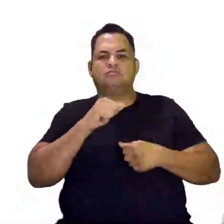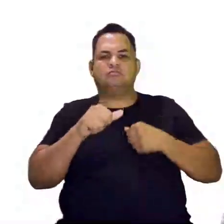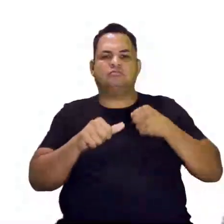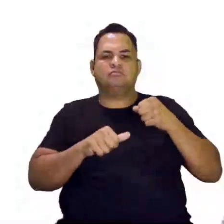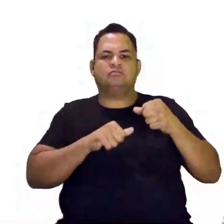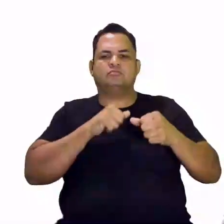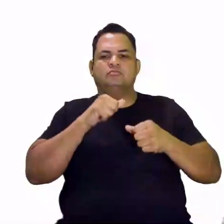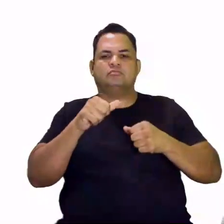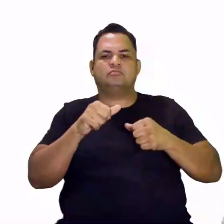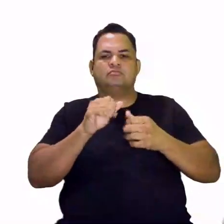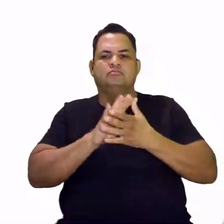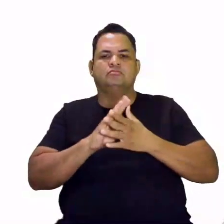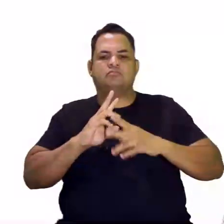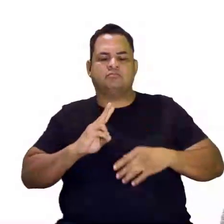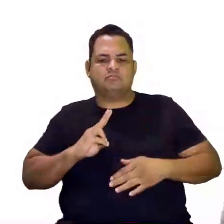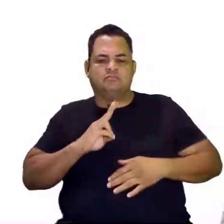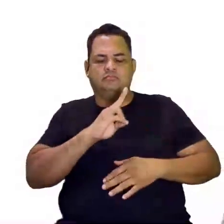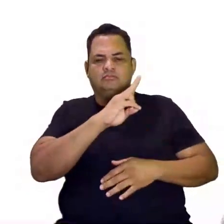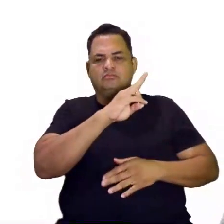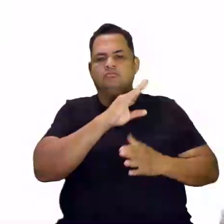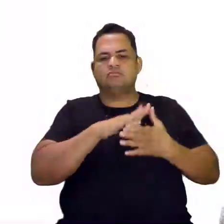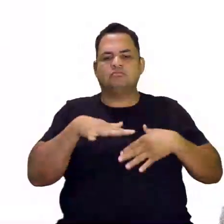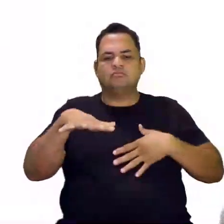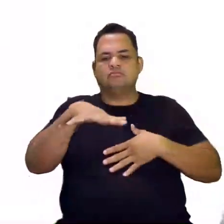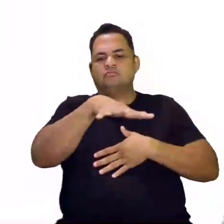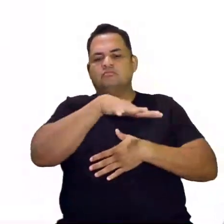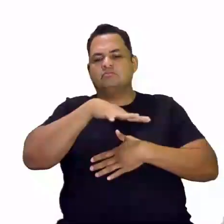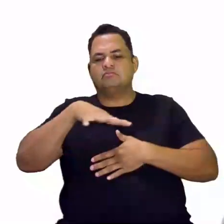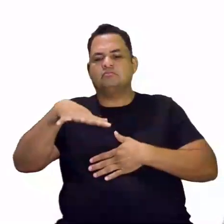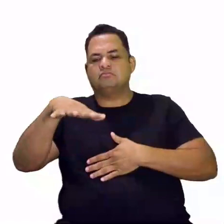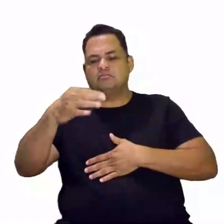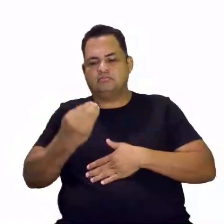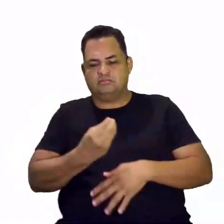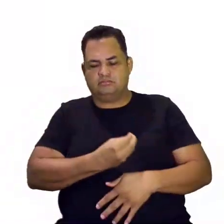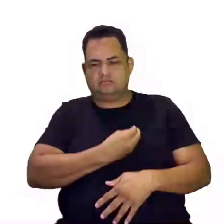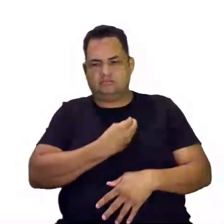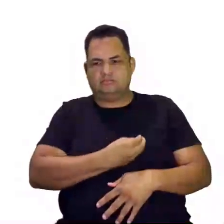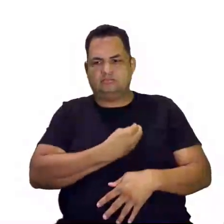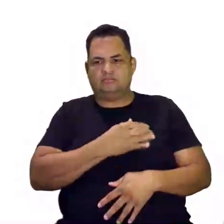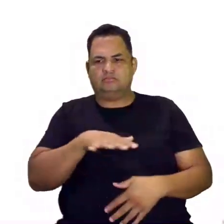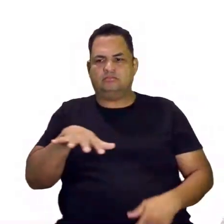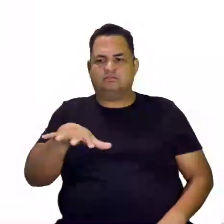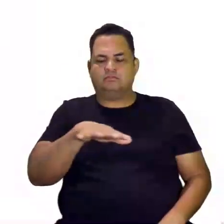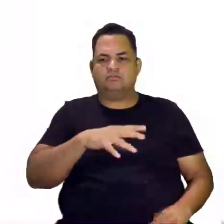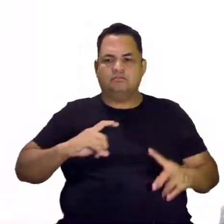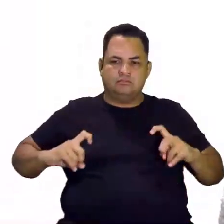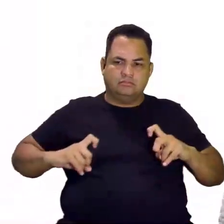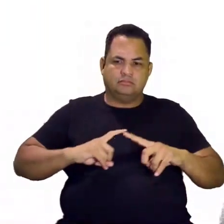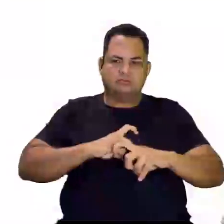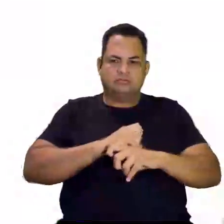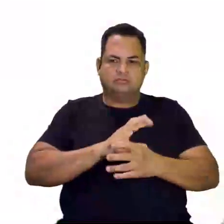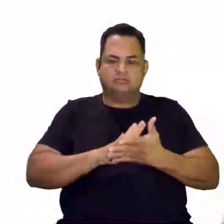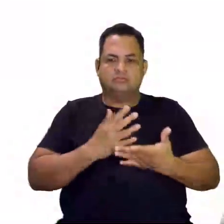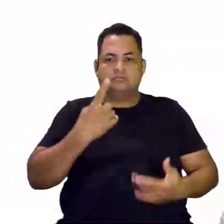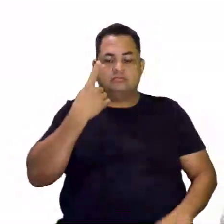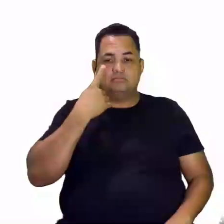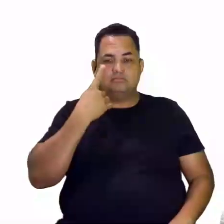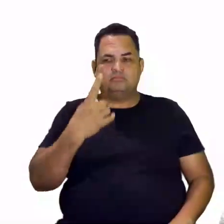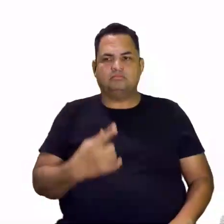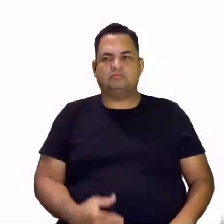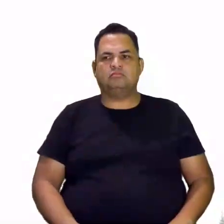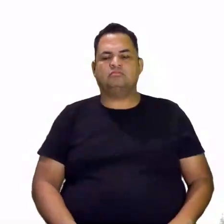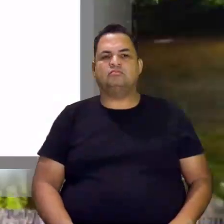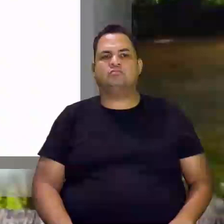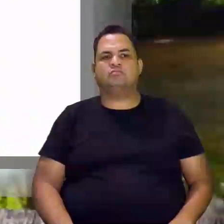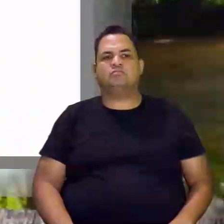torne mais resistente ao meio onde essa bactéria vai se encontrar. Tá? Lembra, olha aqui pra mim.